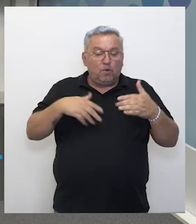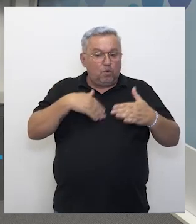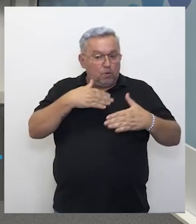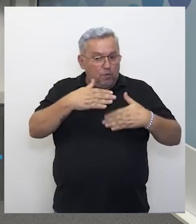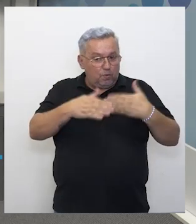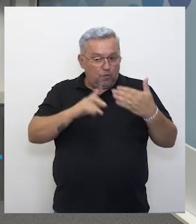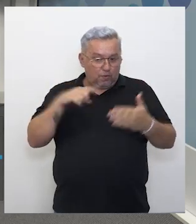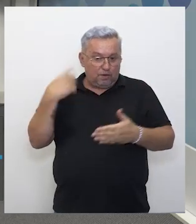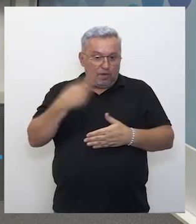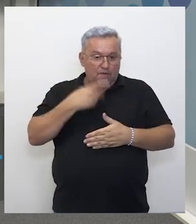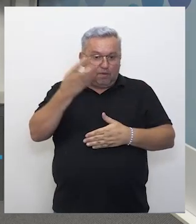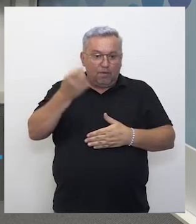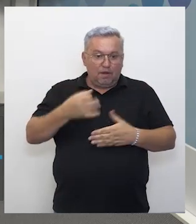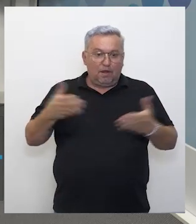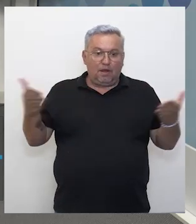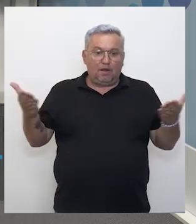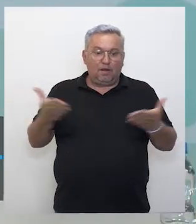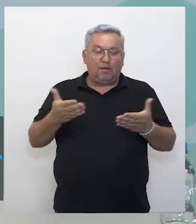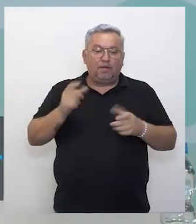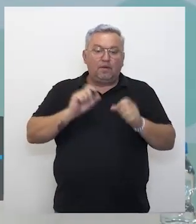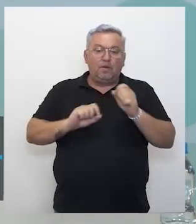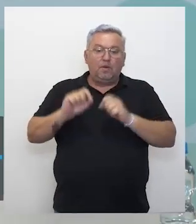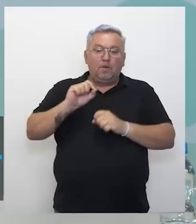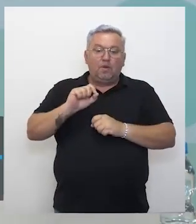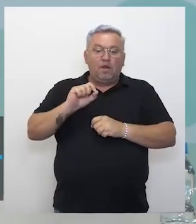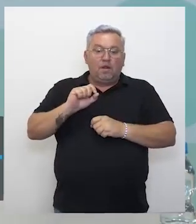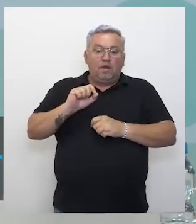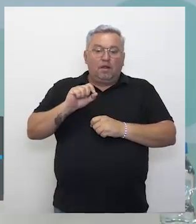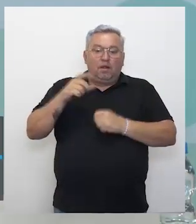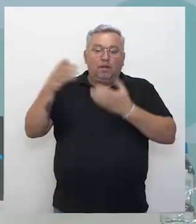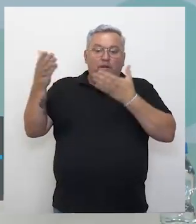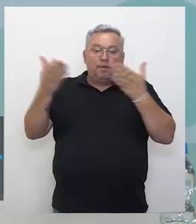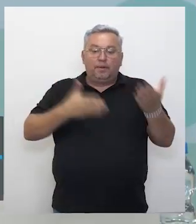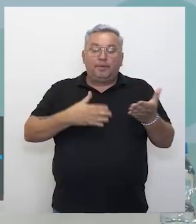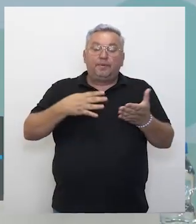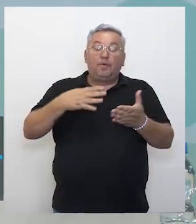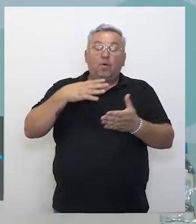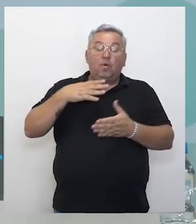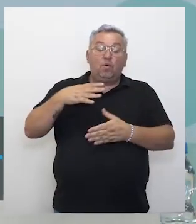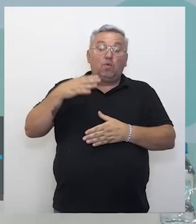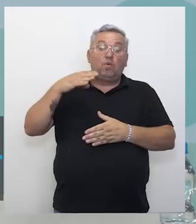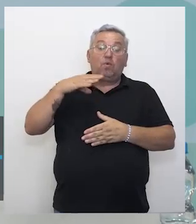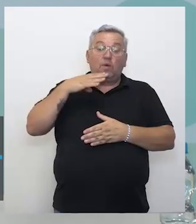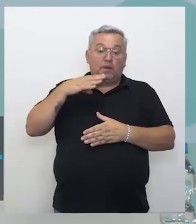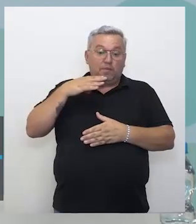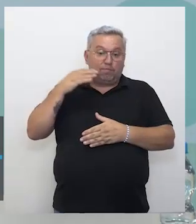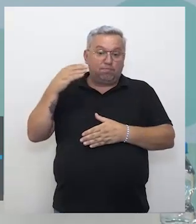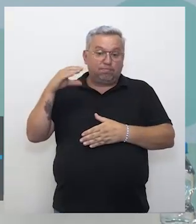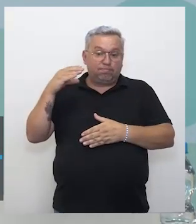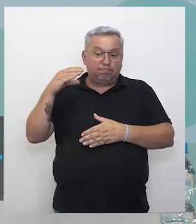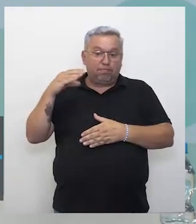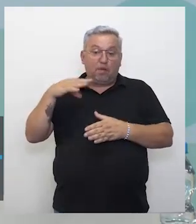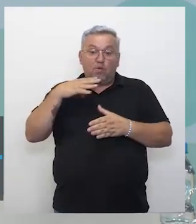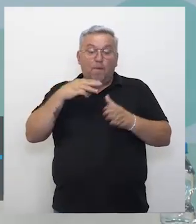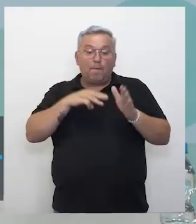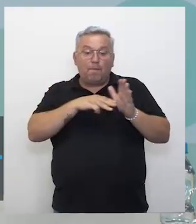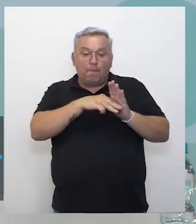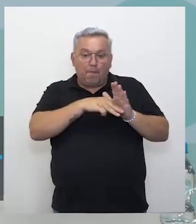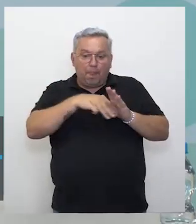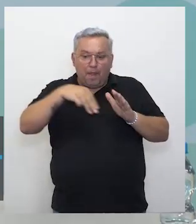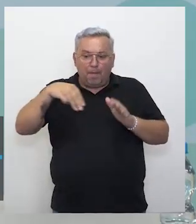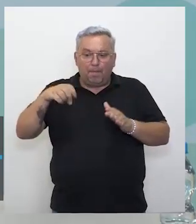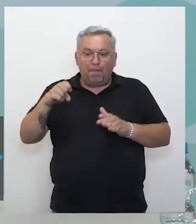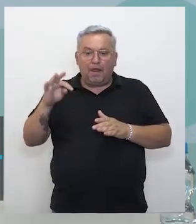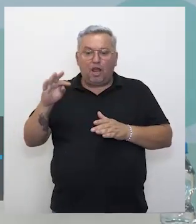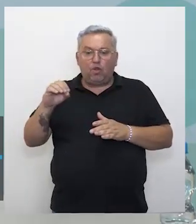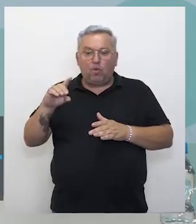que nós vamos falar agora. E é justamente, né, o que traz o conhecimento científico é a utilização de um método. E a gente fala um método,